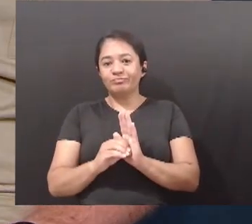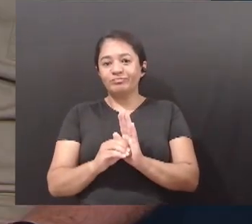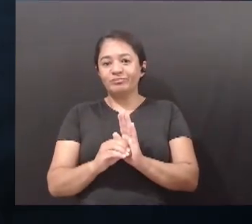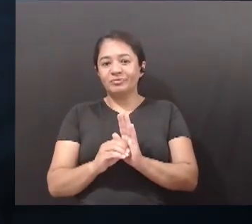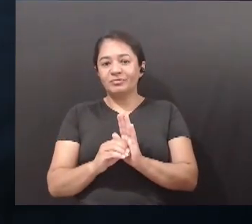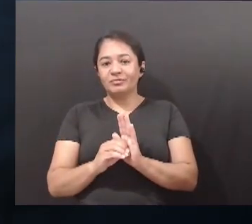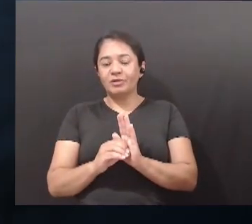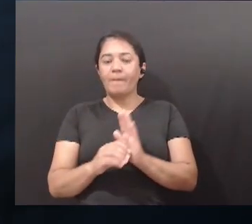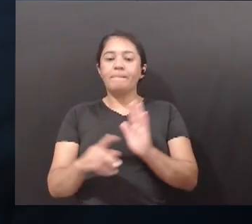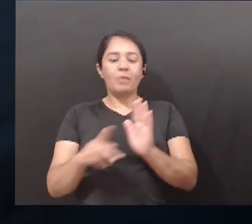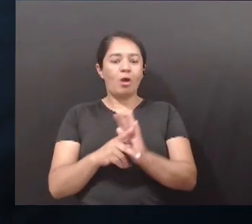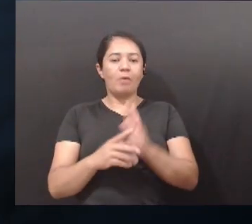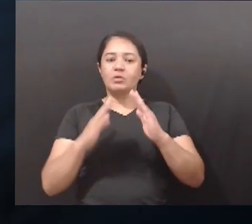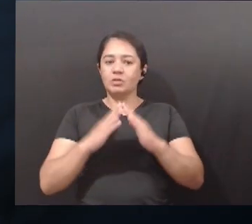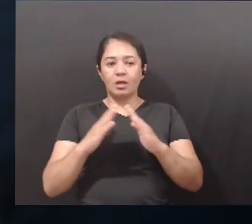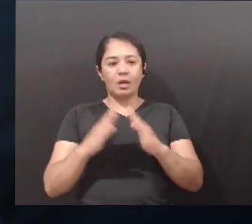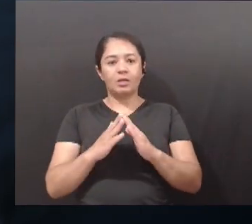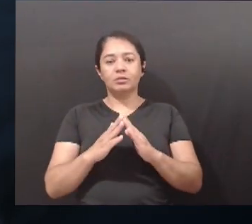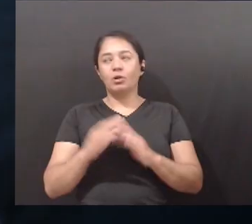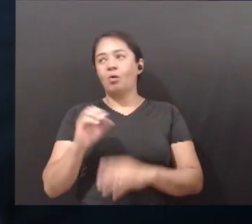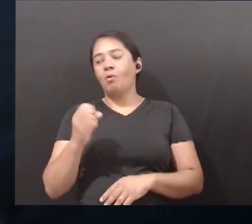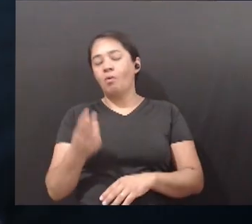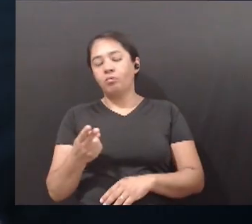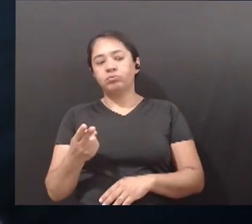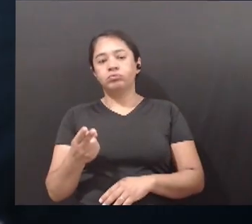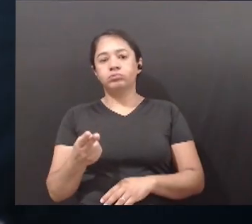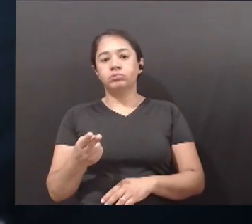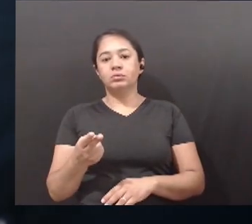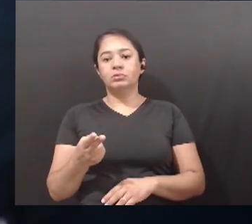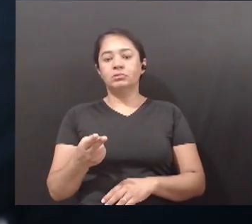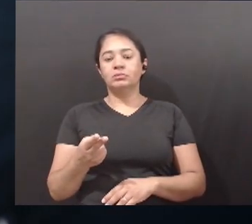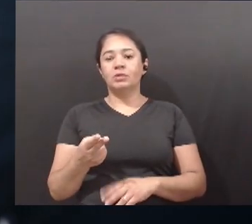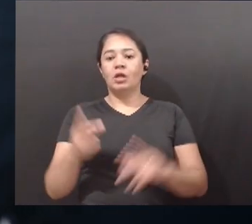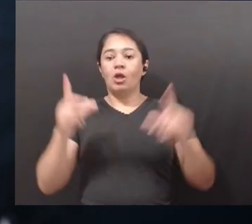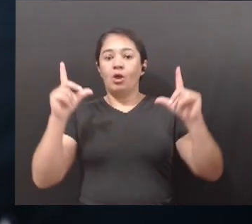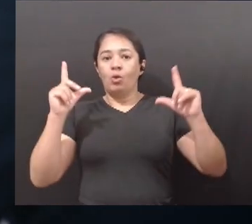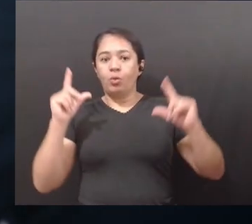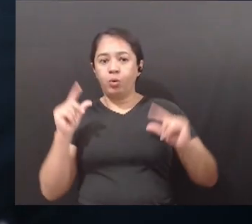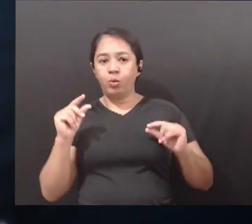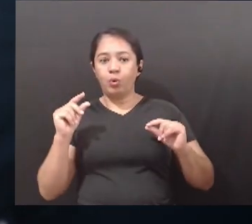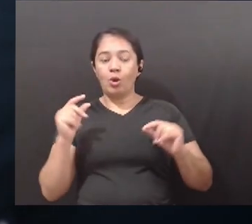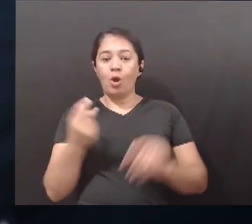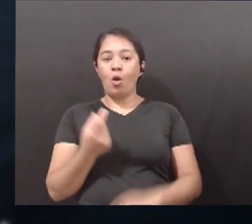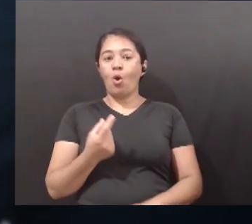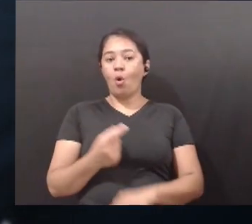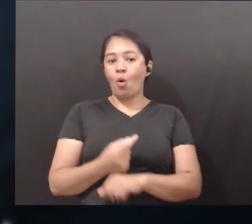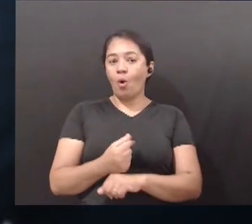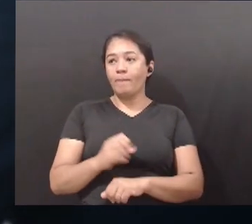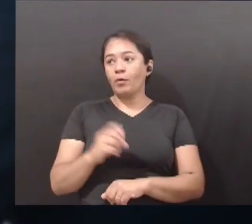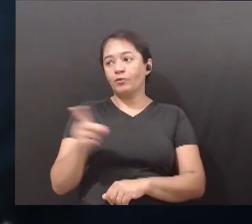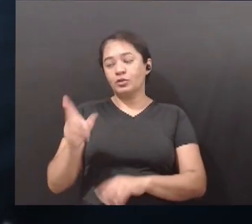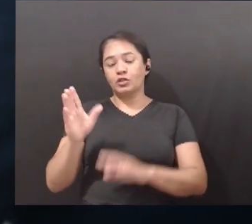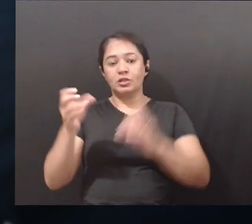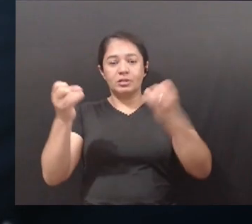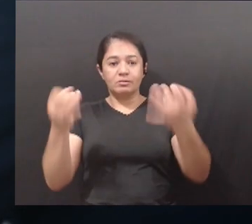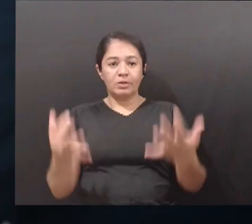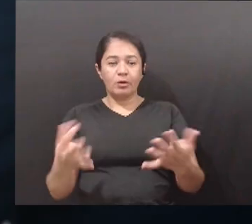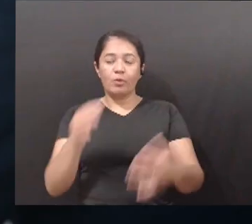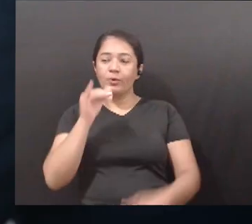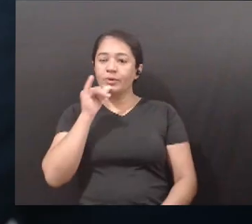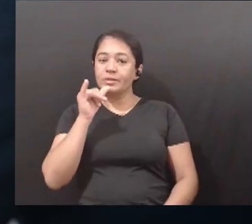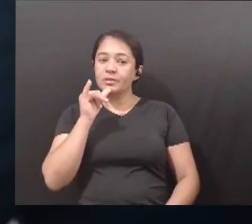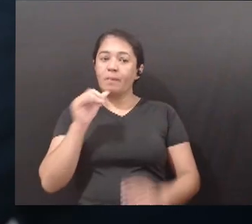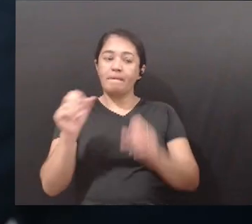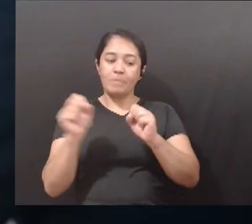doméstico, né? Ou vai, aliviar o orçamento, ou, como você falou agora, isso deu um exemplo, pode piorar